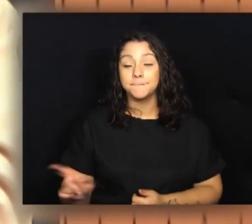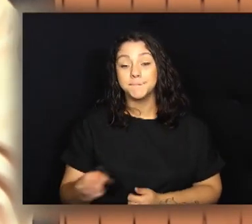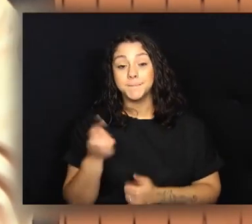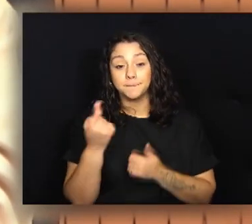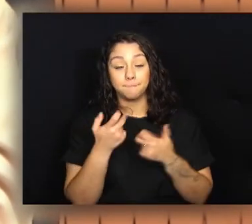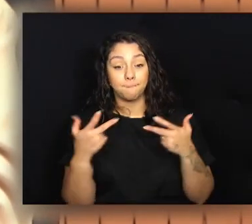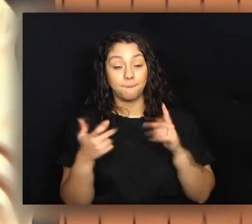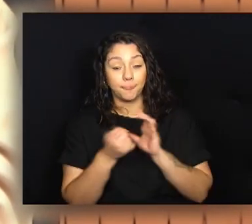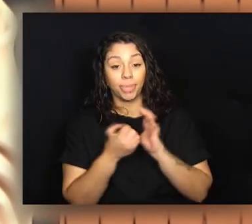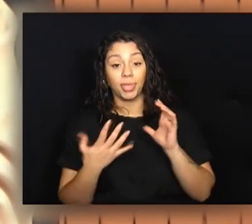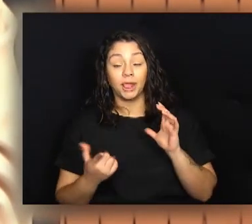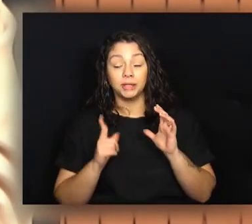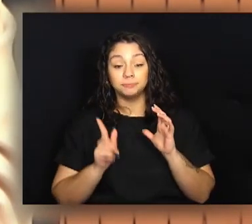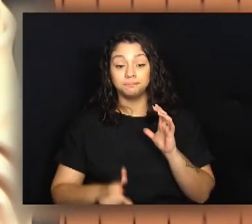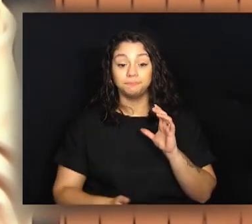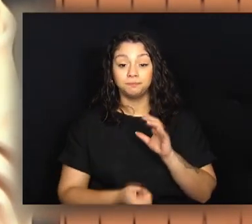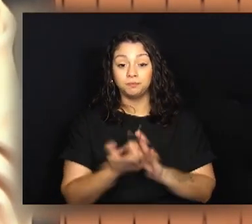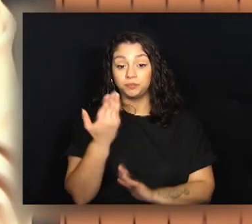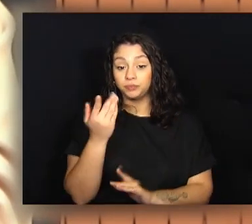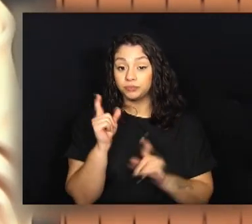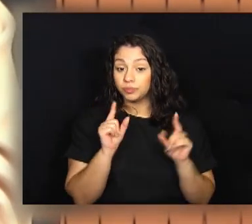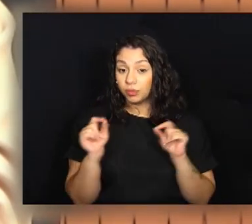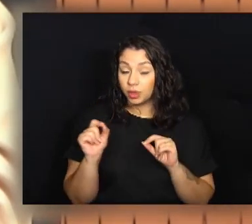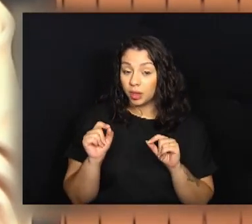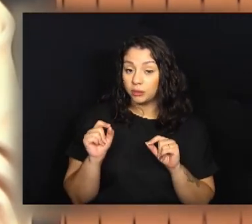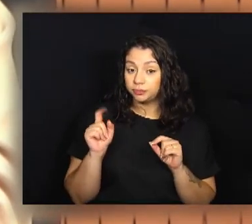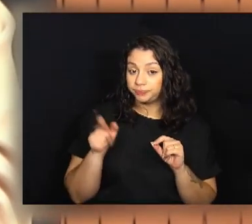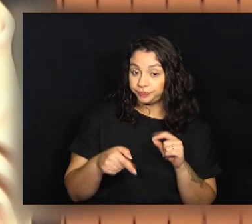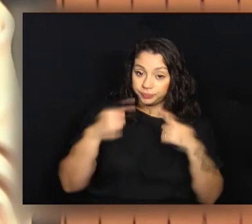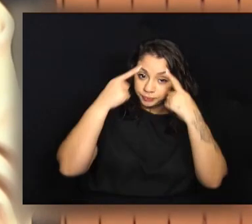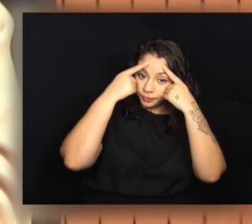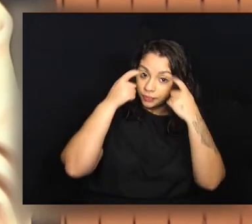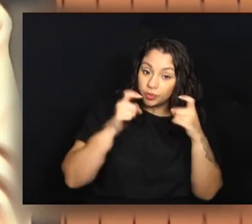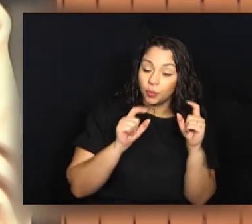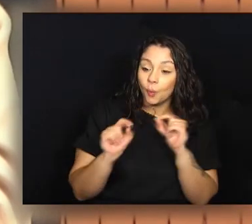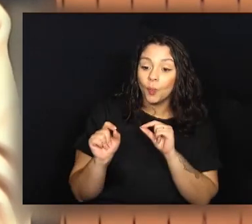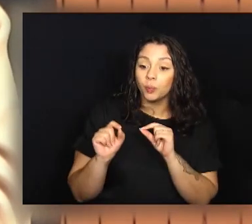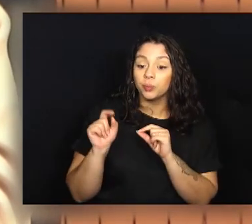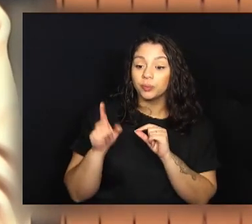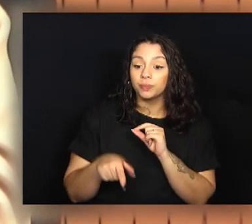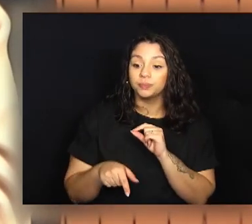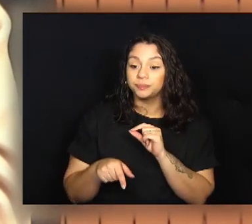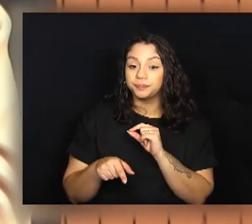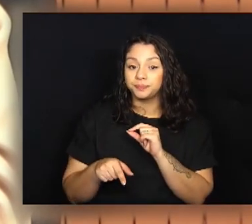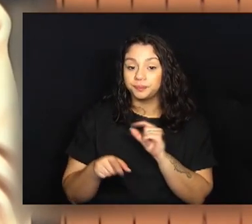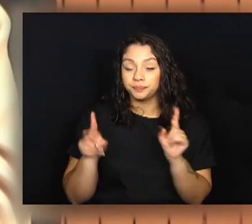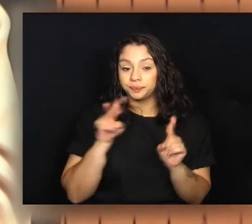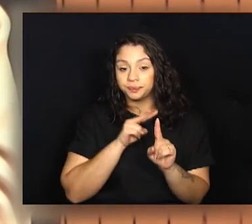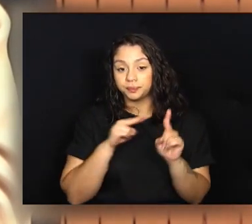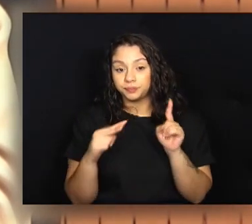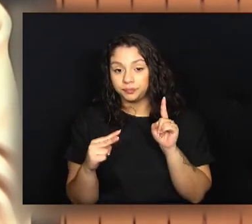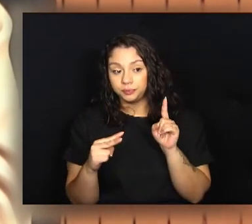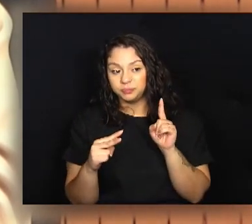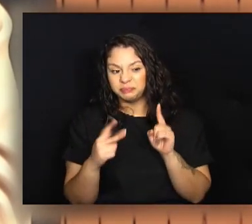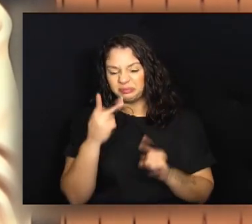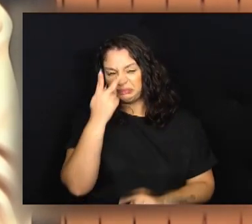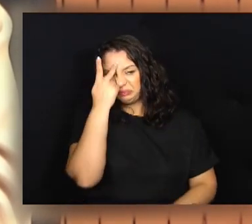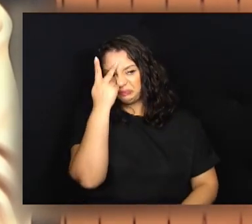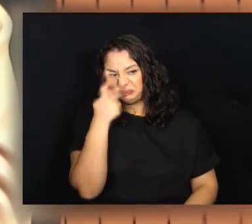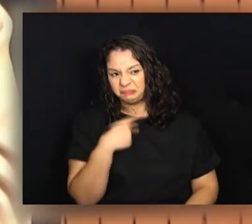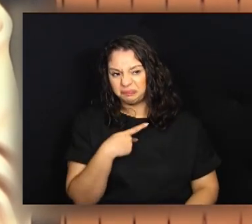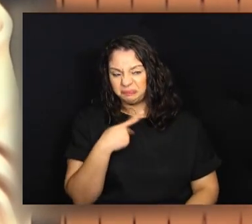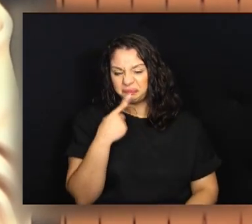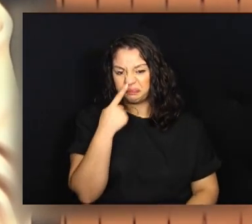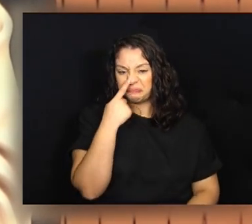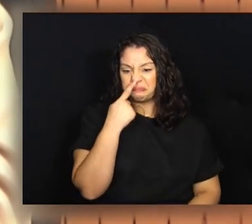aspectos geradores da nossa violência é um ponto de vista mais egoísta, mais